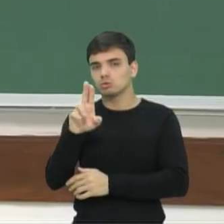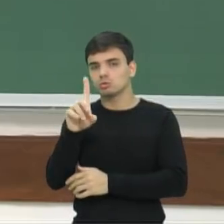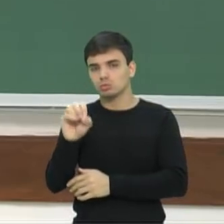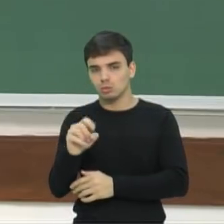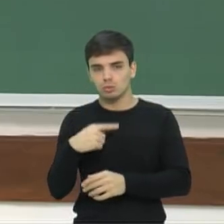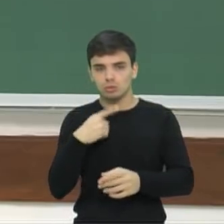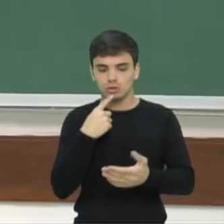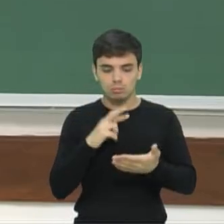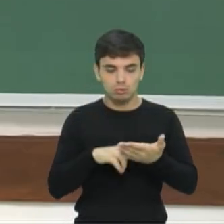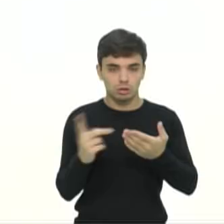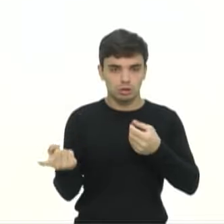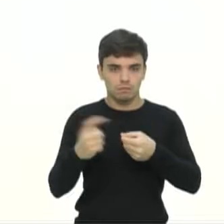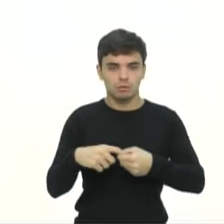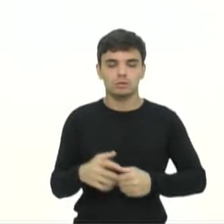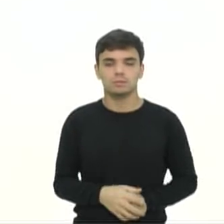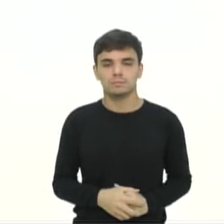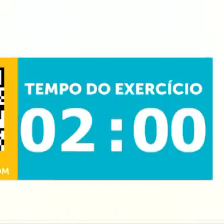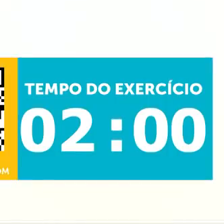já voltamos.